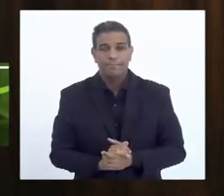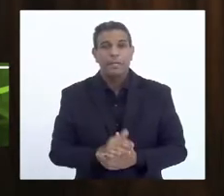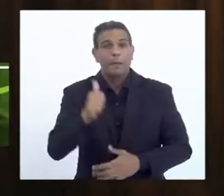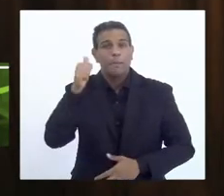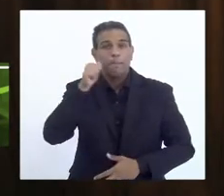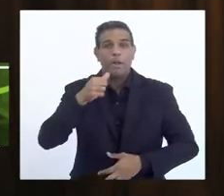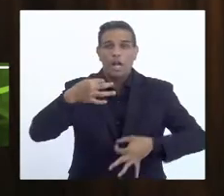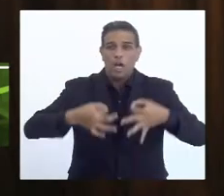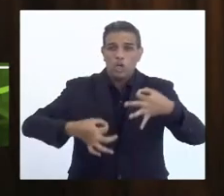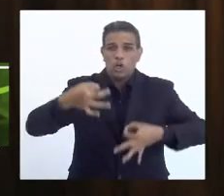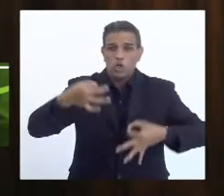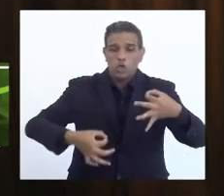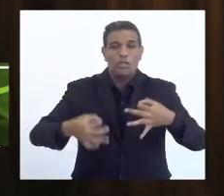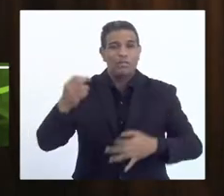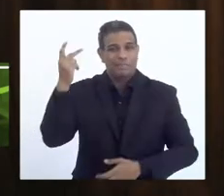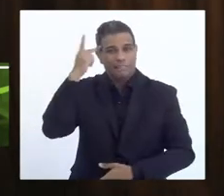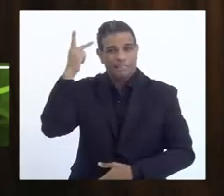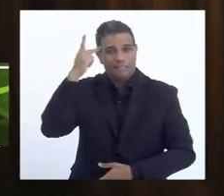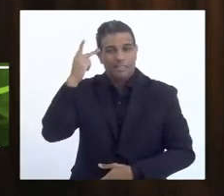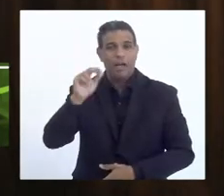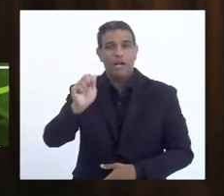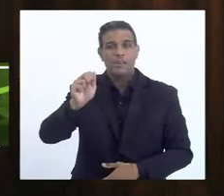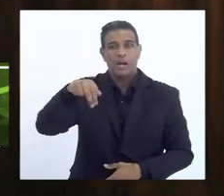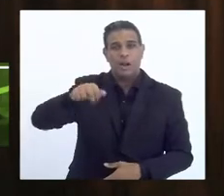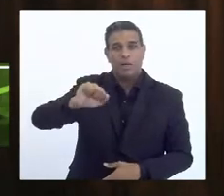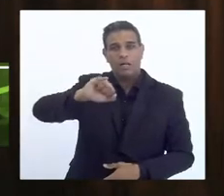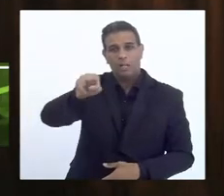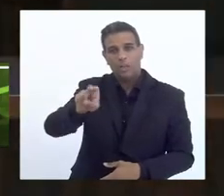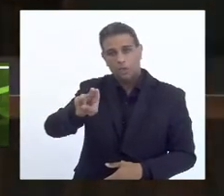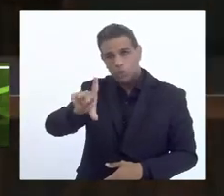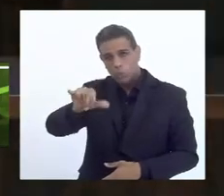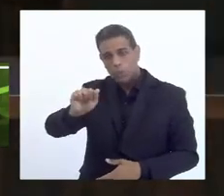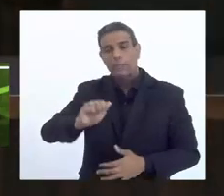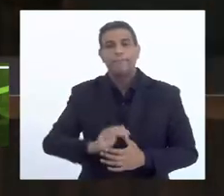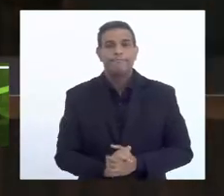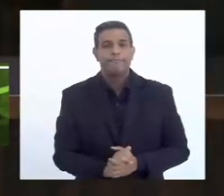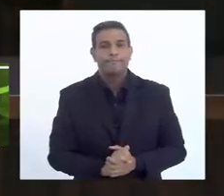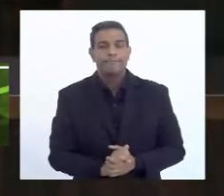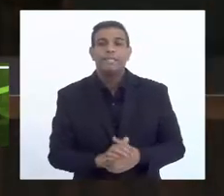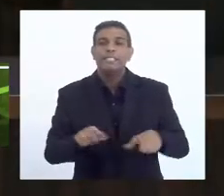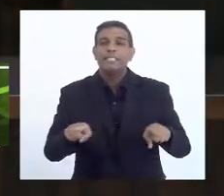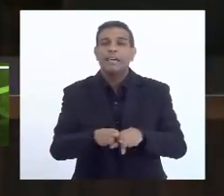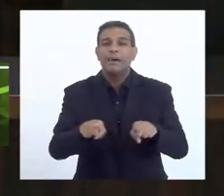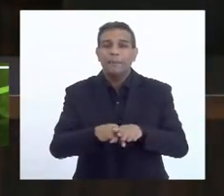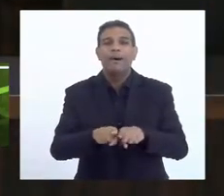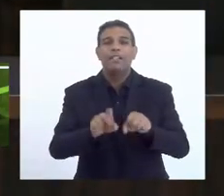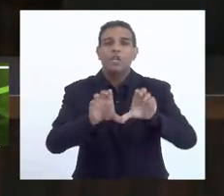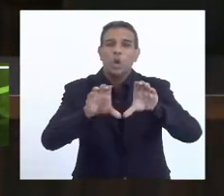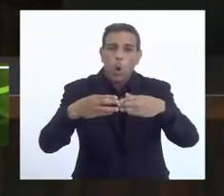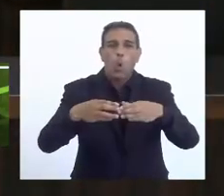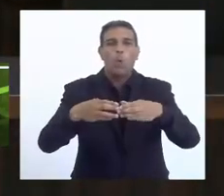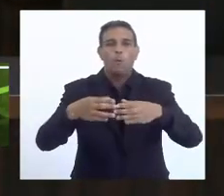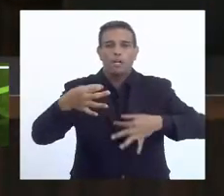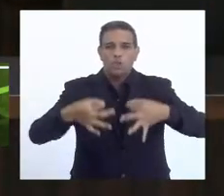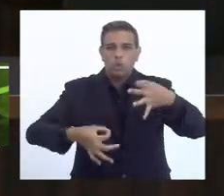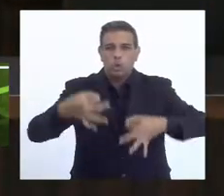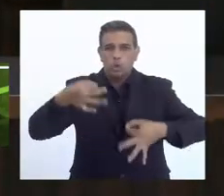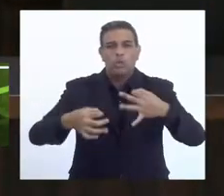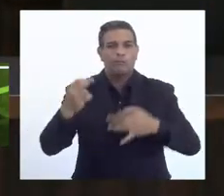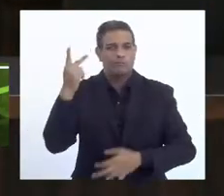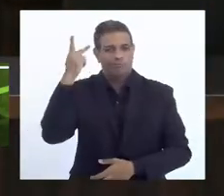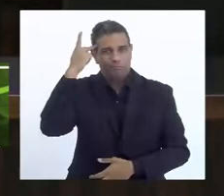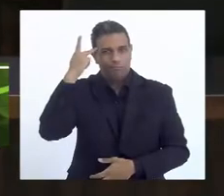de Saia de São Paulo, Ana Júlia, também das Justiceiras de Saia de São Paulo,